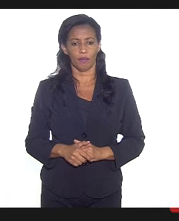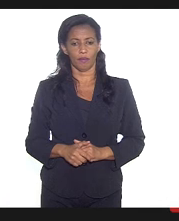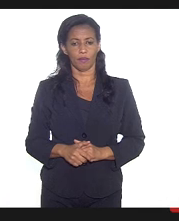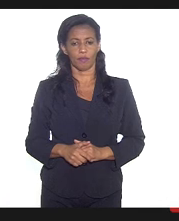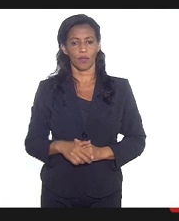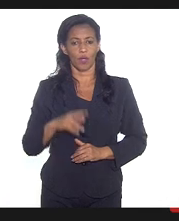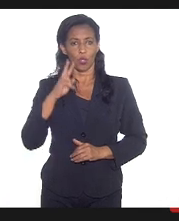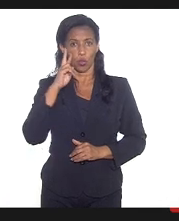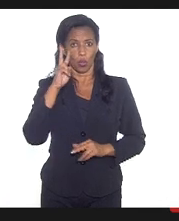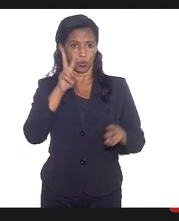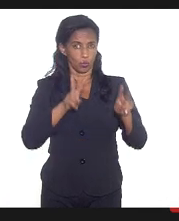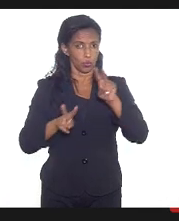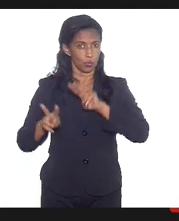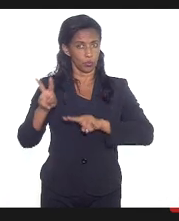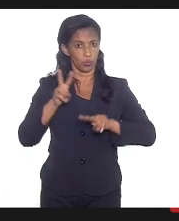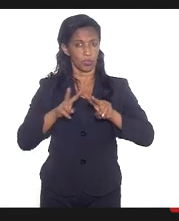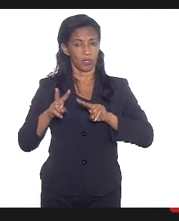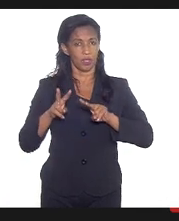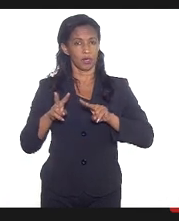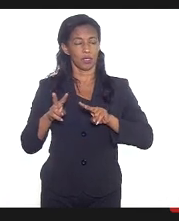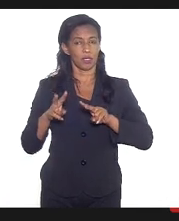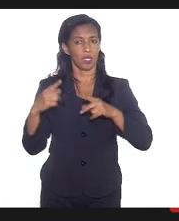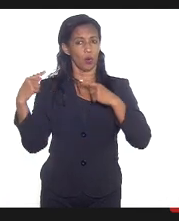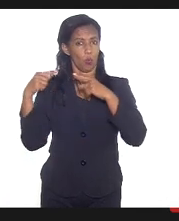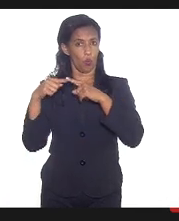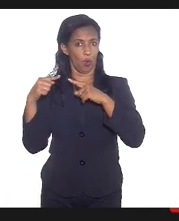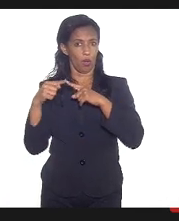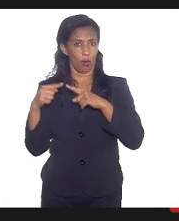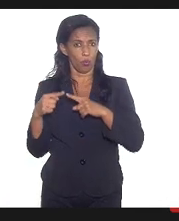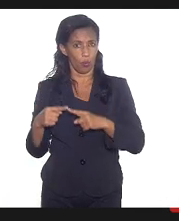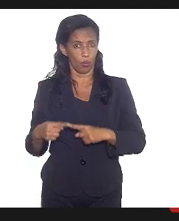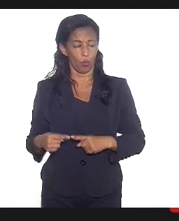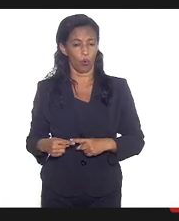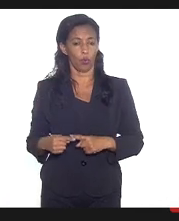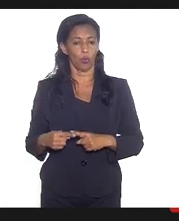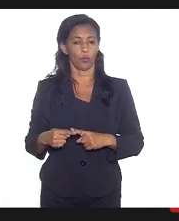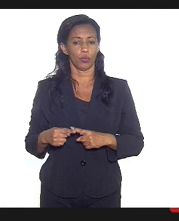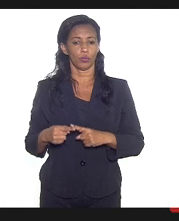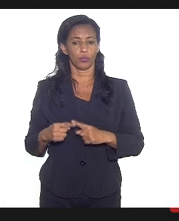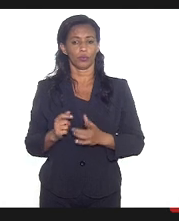Nós observaríamos, seria um acordo, que a transação tributária é um acordo que envolve